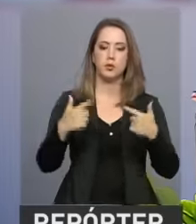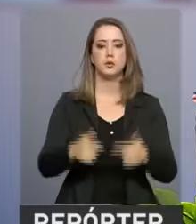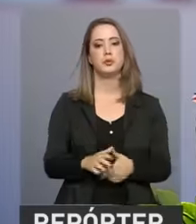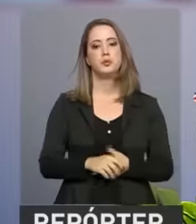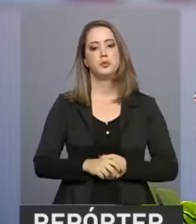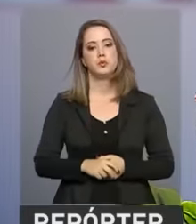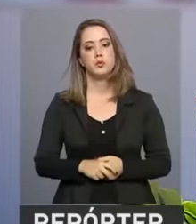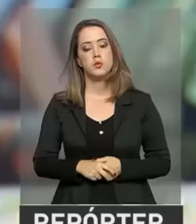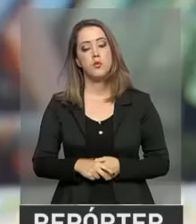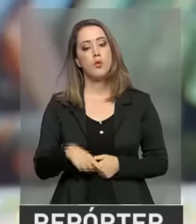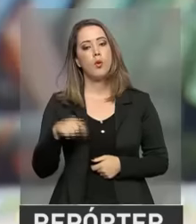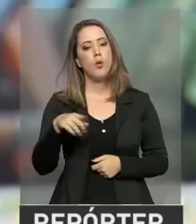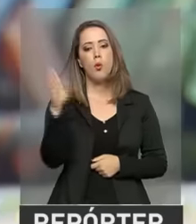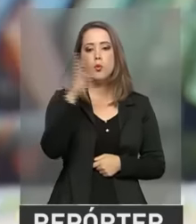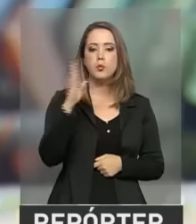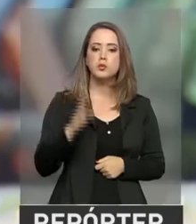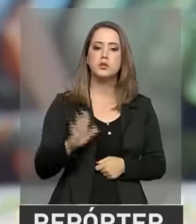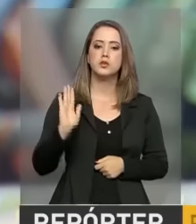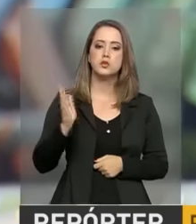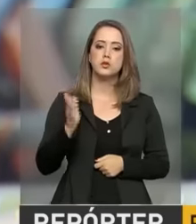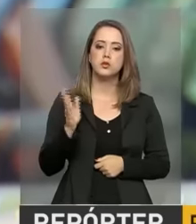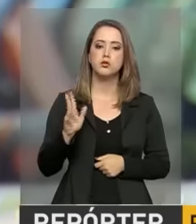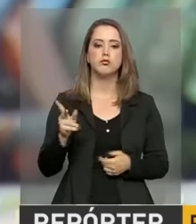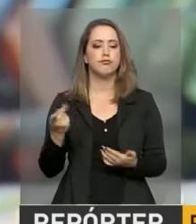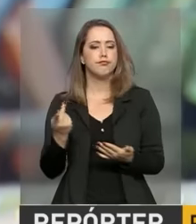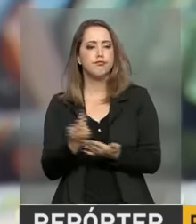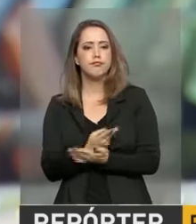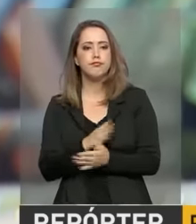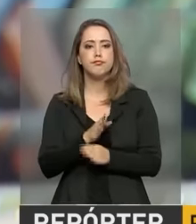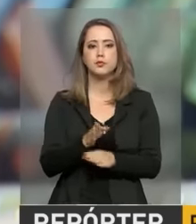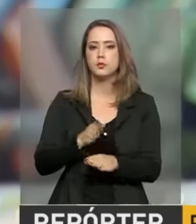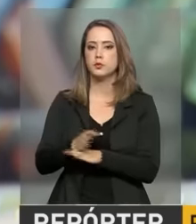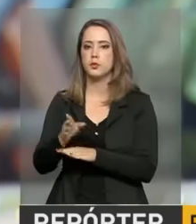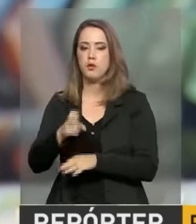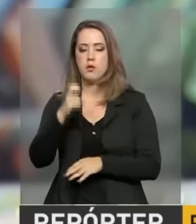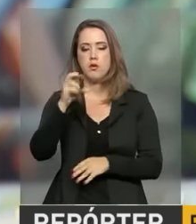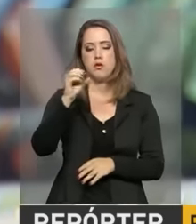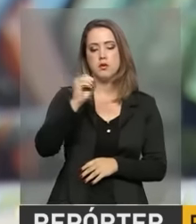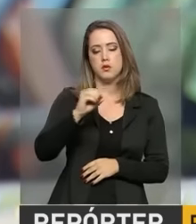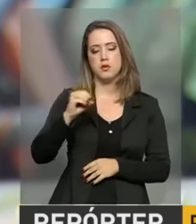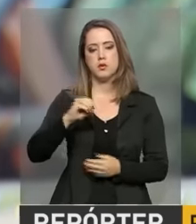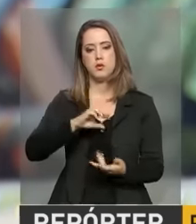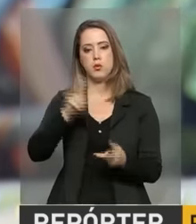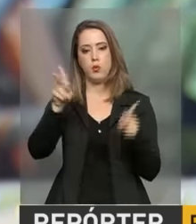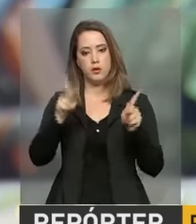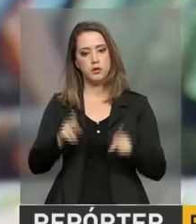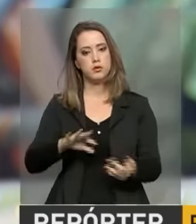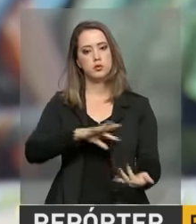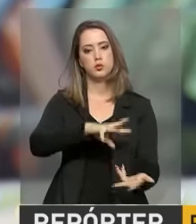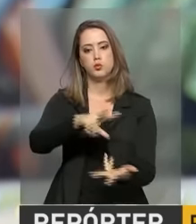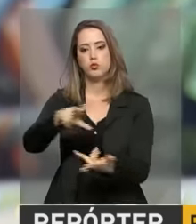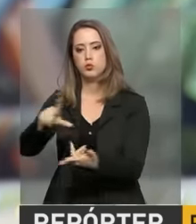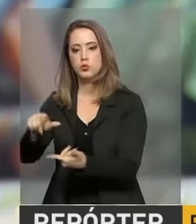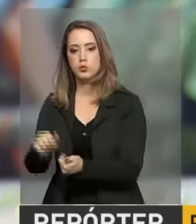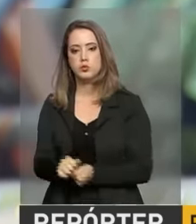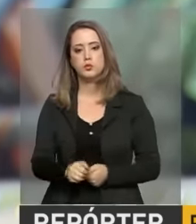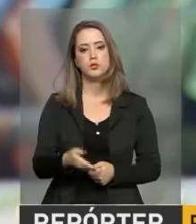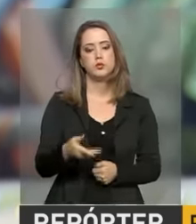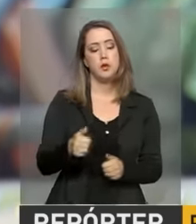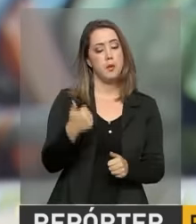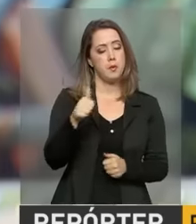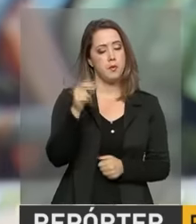Médio o Brasil já participou de mais de 50 missões de paz em todo o mundo a primeira vez foi em